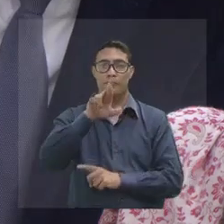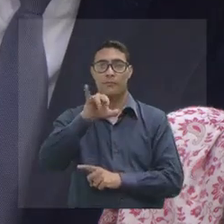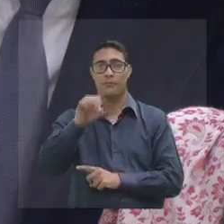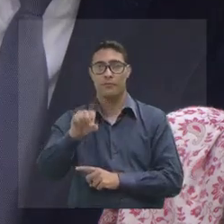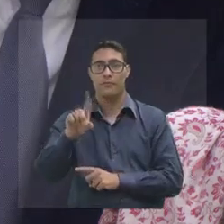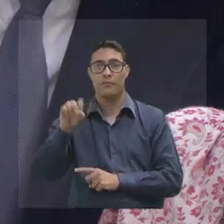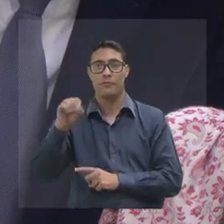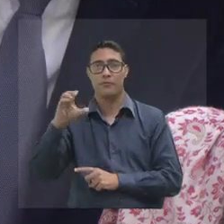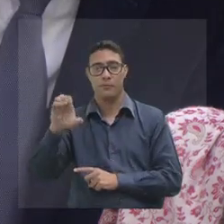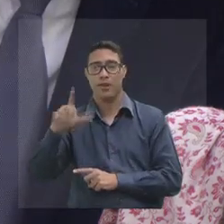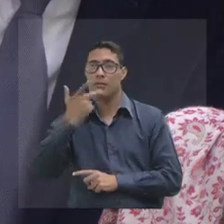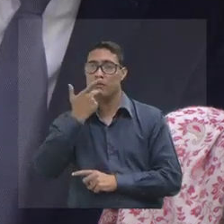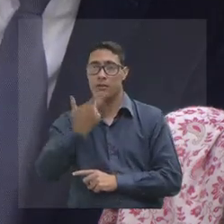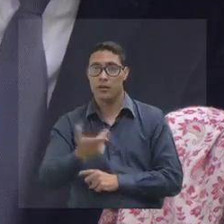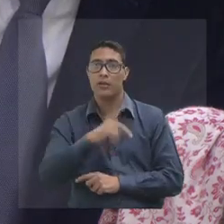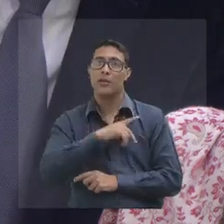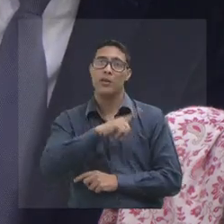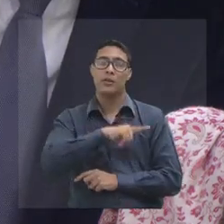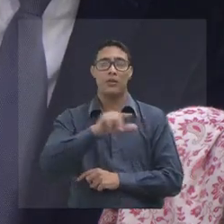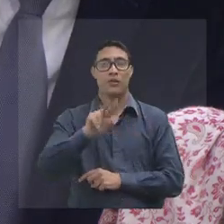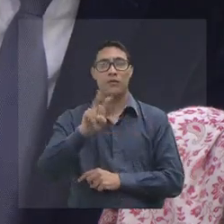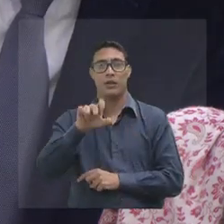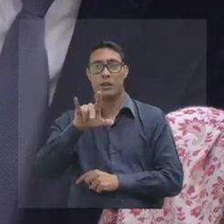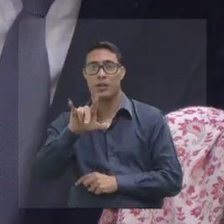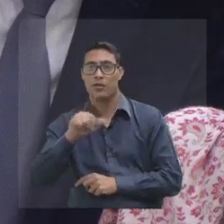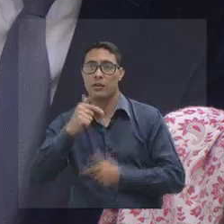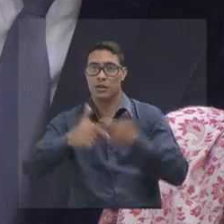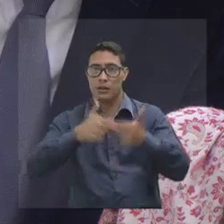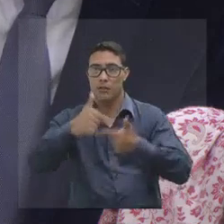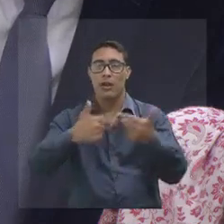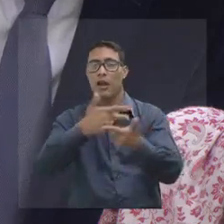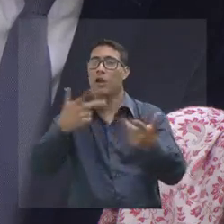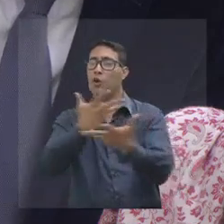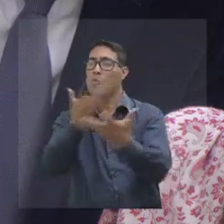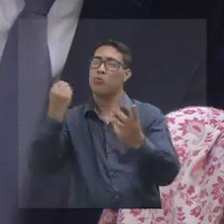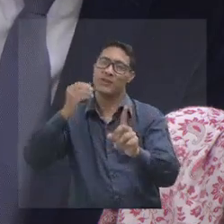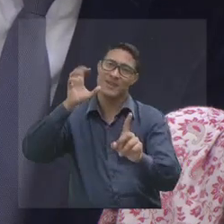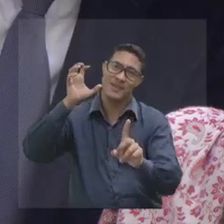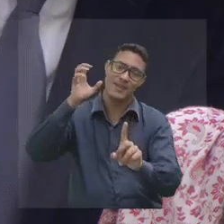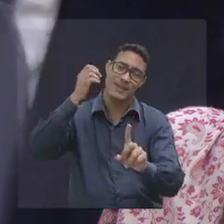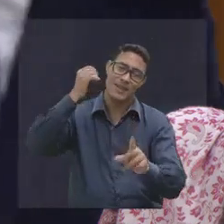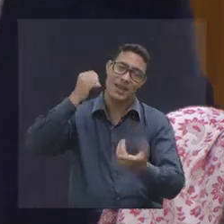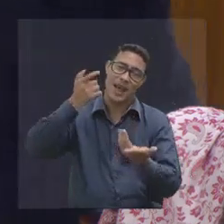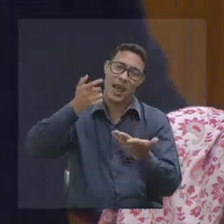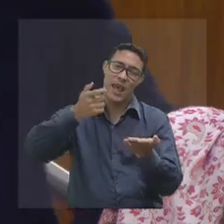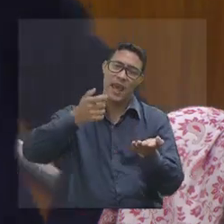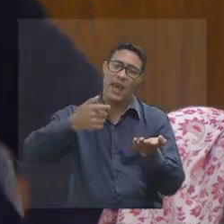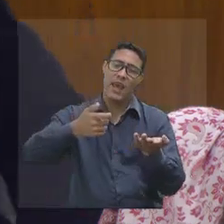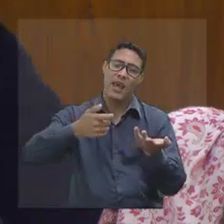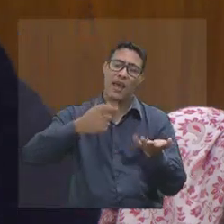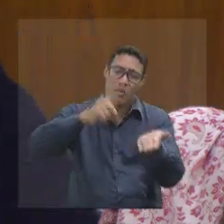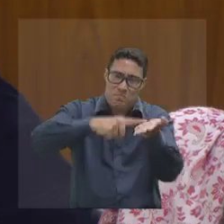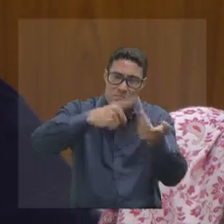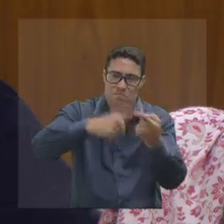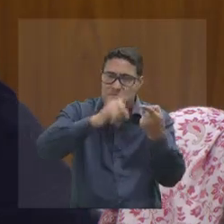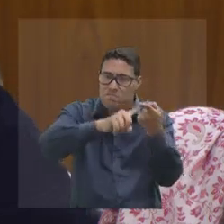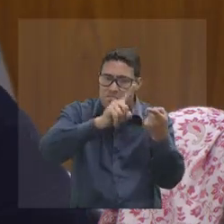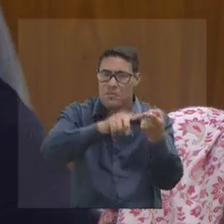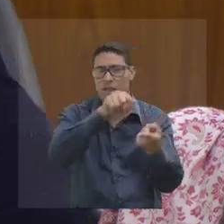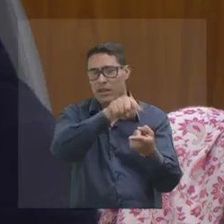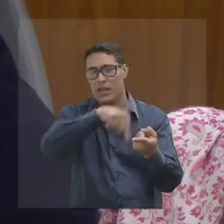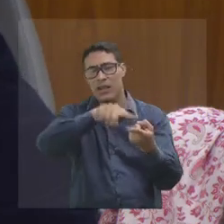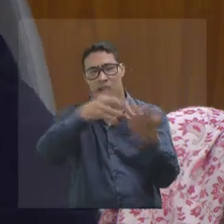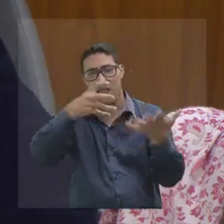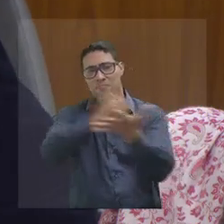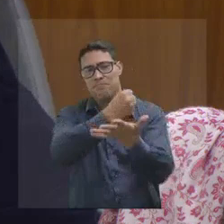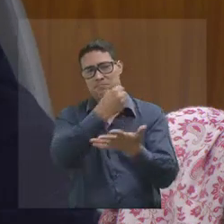deixar de público que o Vinícius Tem trabalhado sobre constantes ameaças a vida dele está em risco atualmente e é importante que